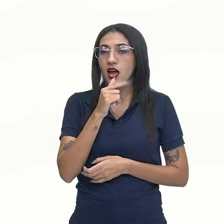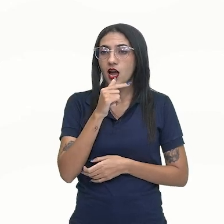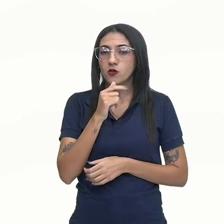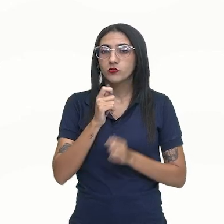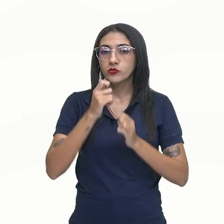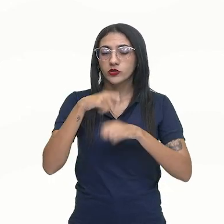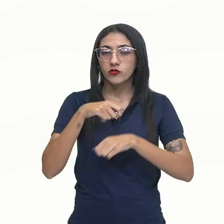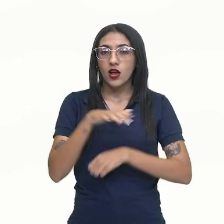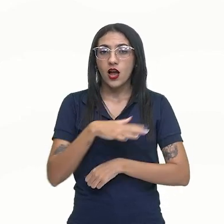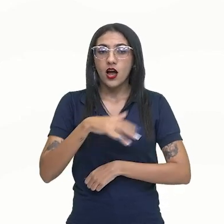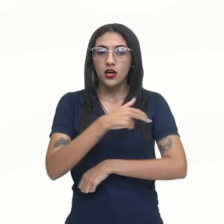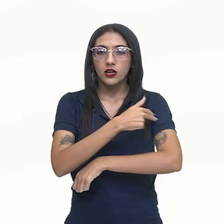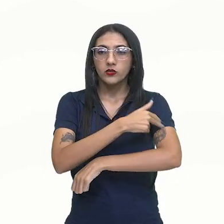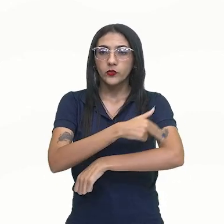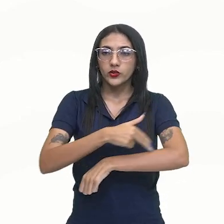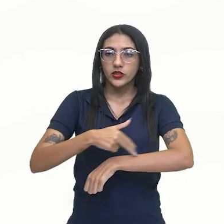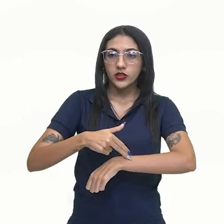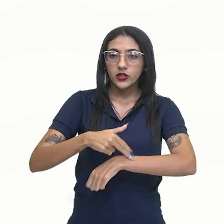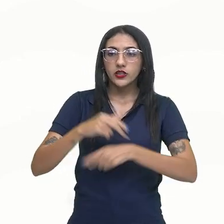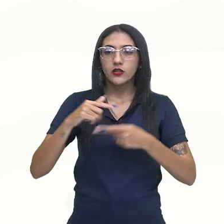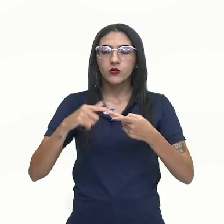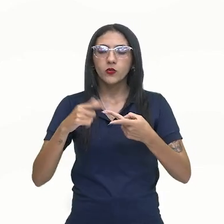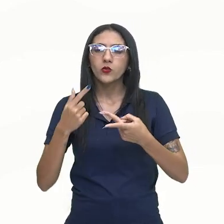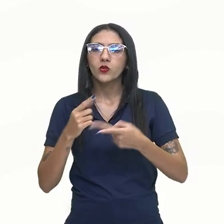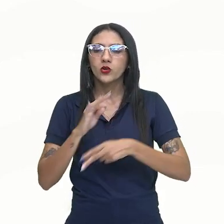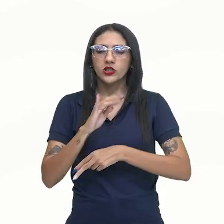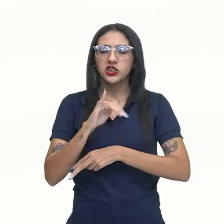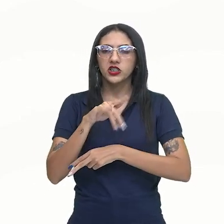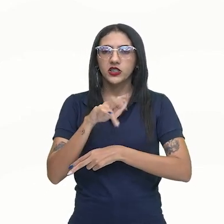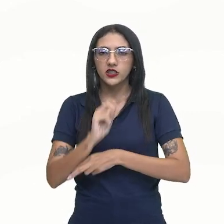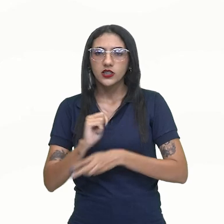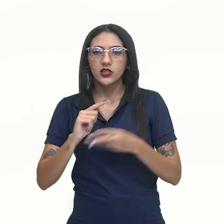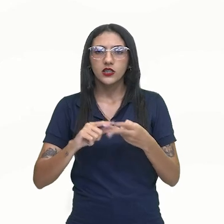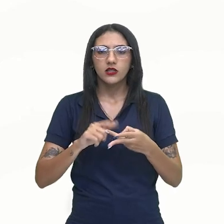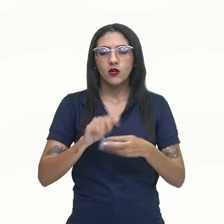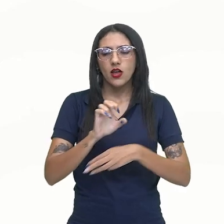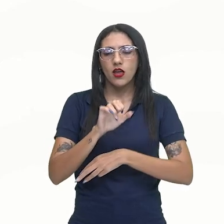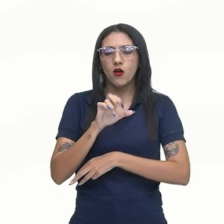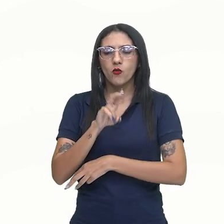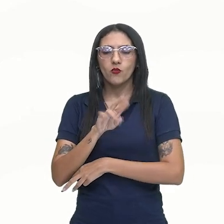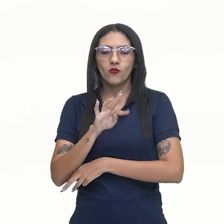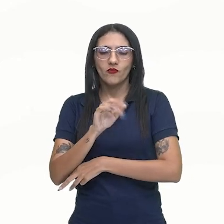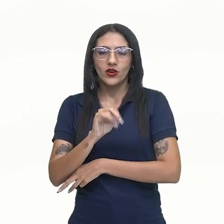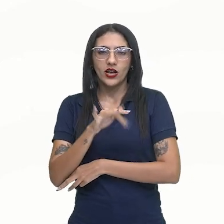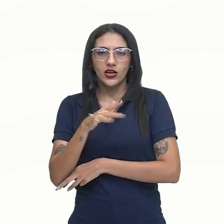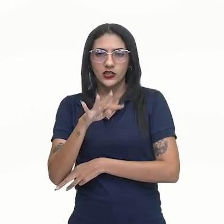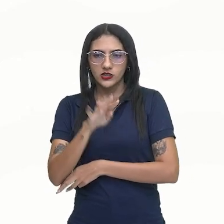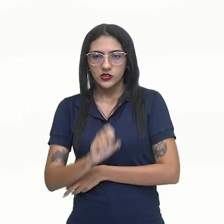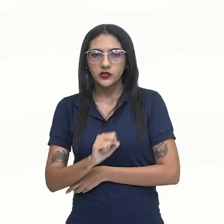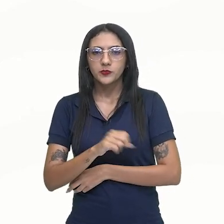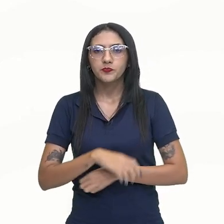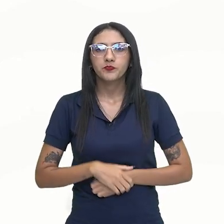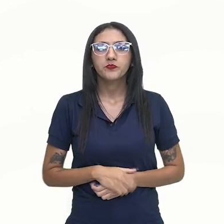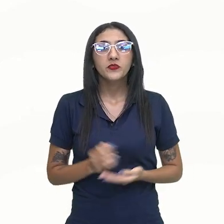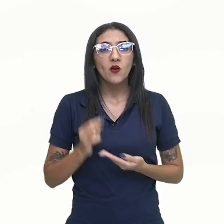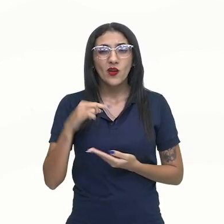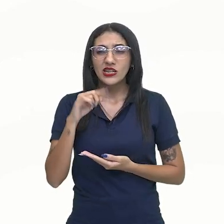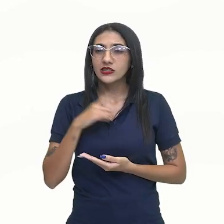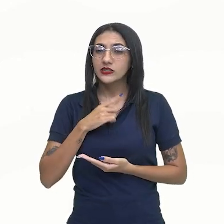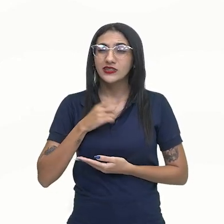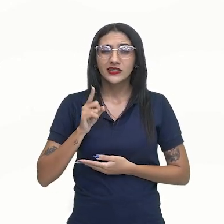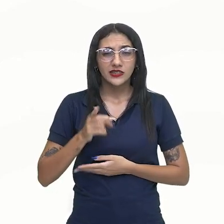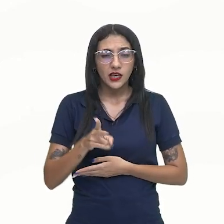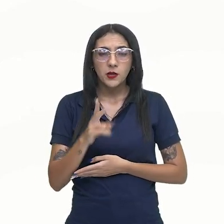potável, como é o caso do Nilo, do Tigre e também do Eufrates, tá bom? Tá bem? São frequentemente alvos aí